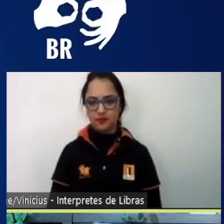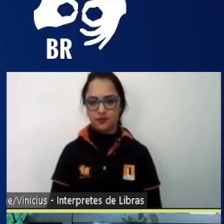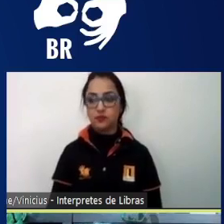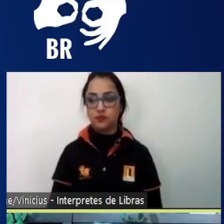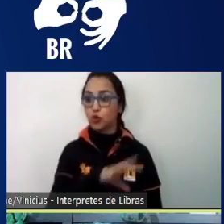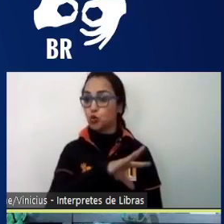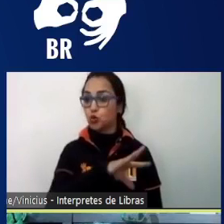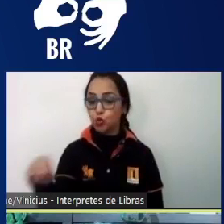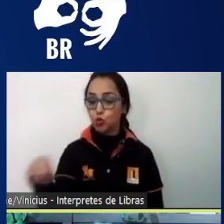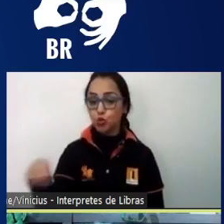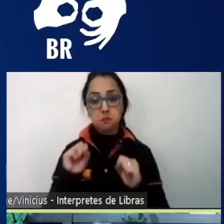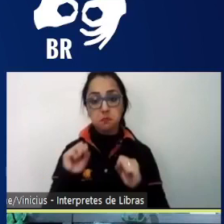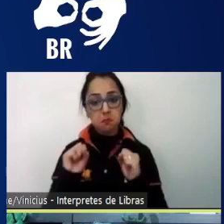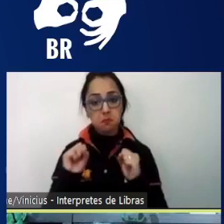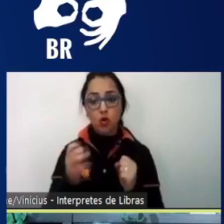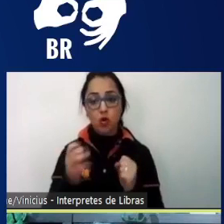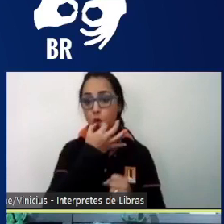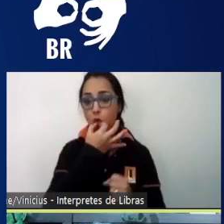condições.